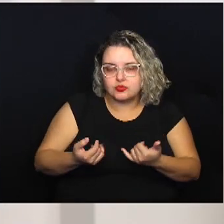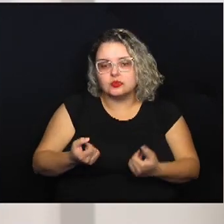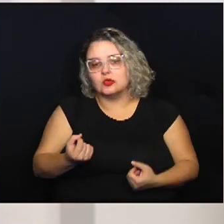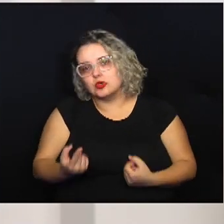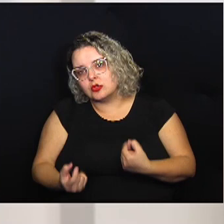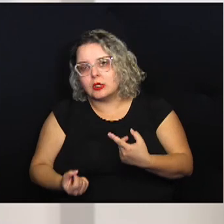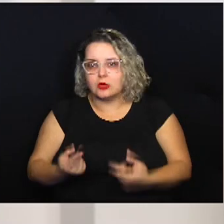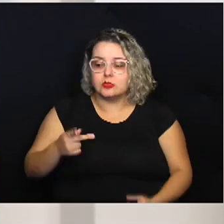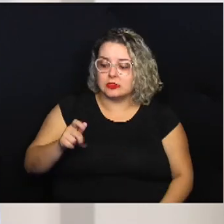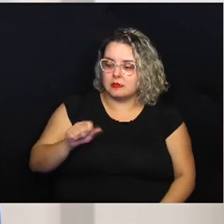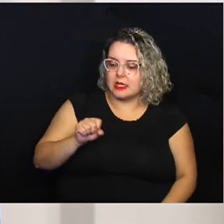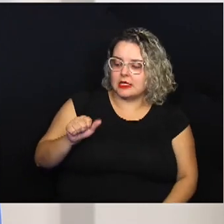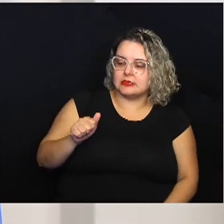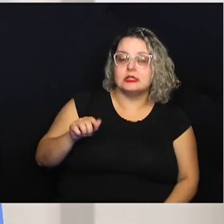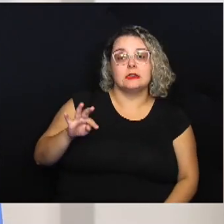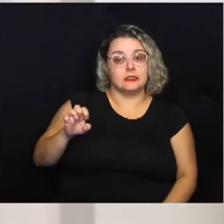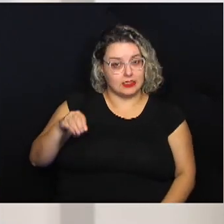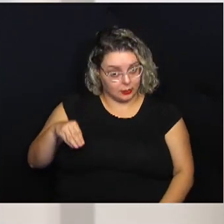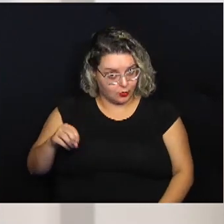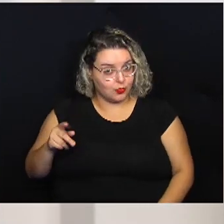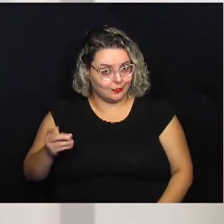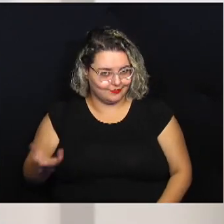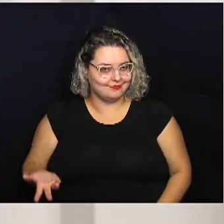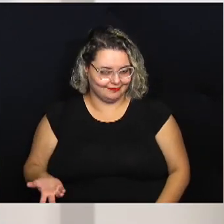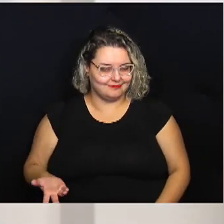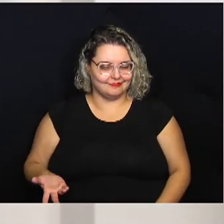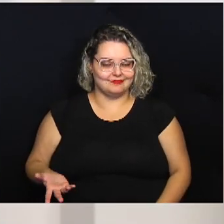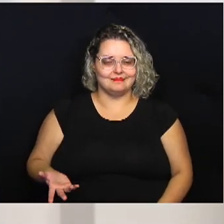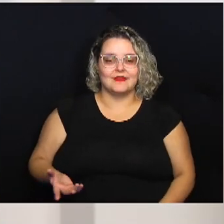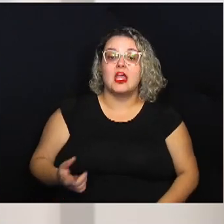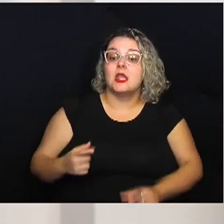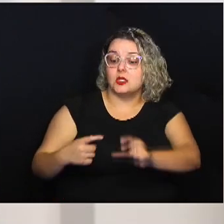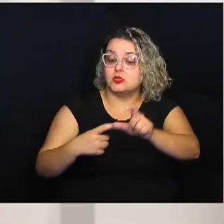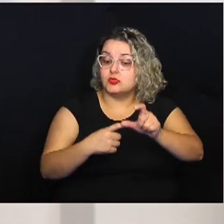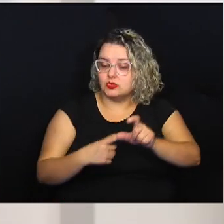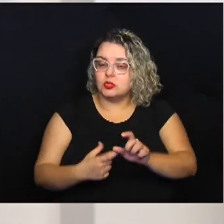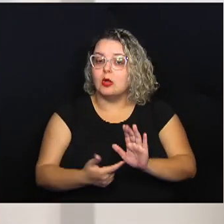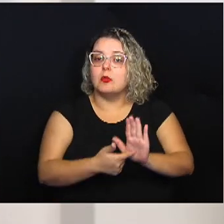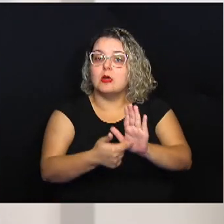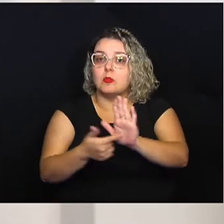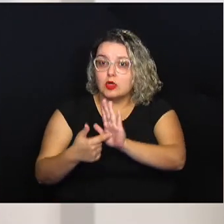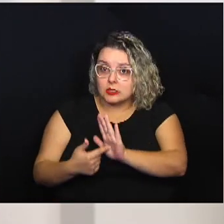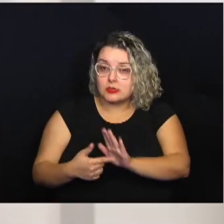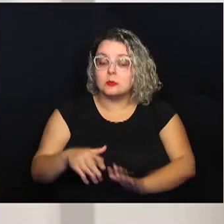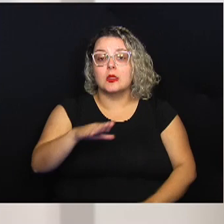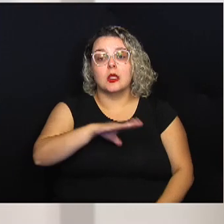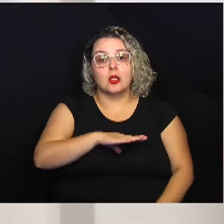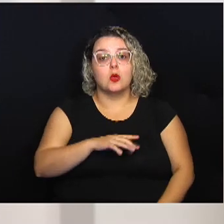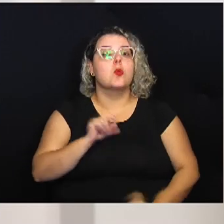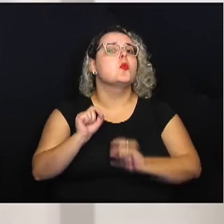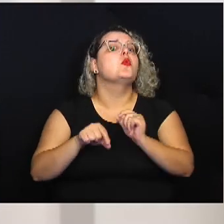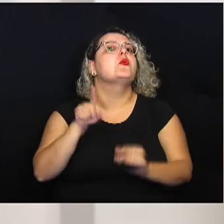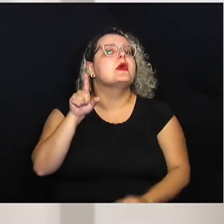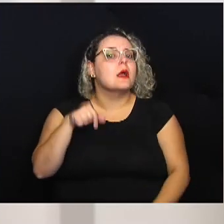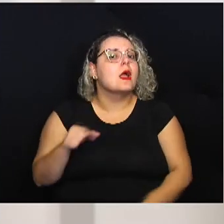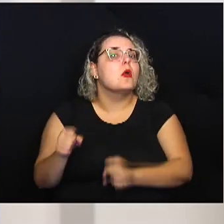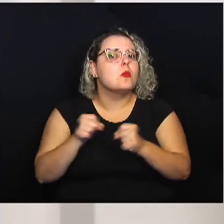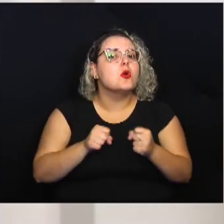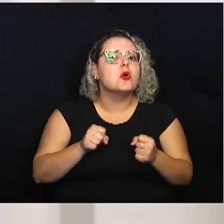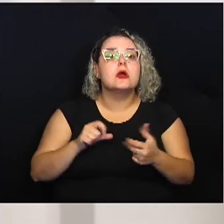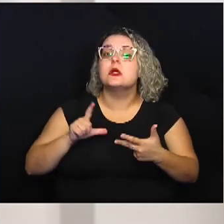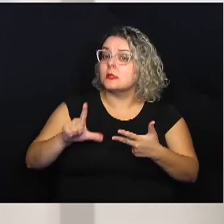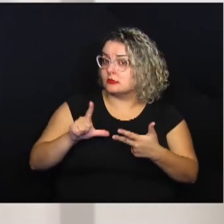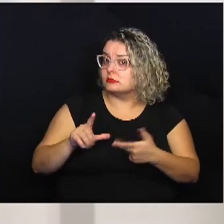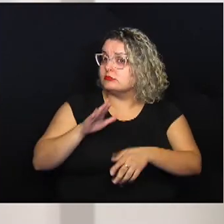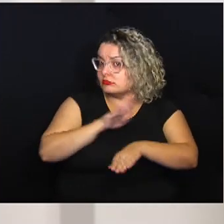passatempos. Então, esse gibi também é uma forma de você mostrar para a cidade o que é o Poder Legislativo e contribuir com